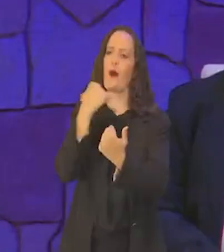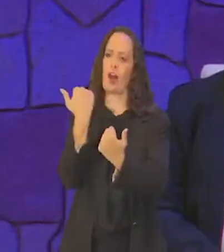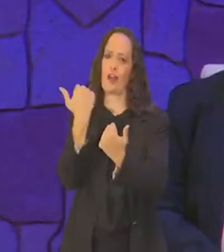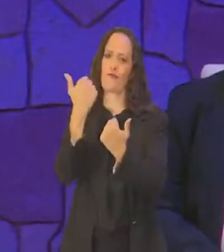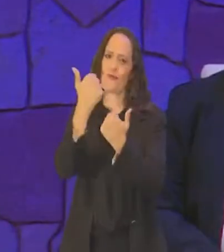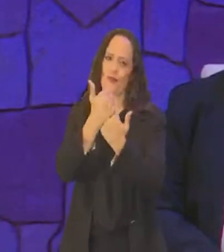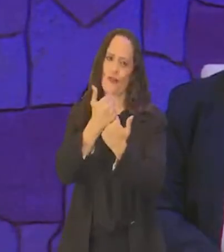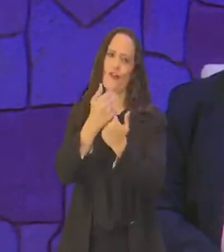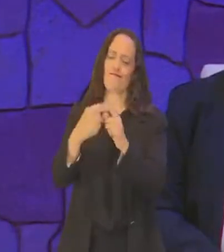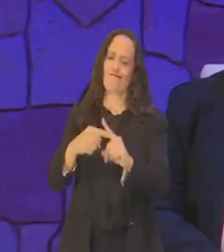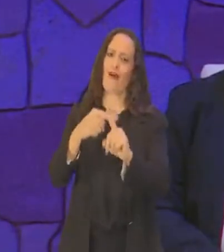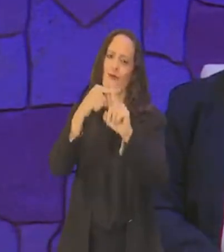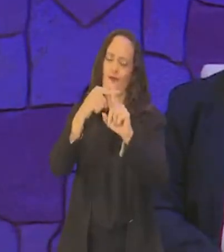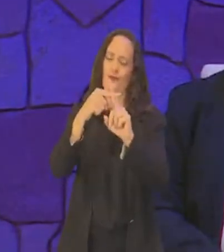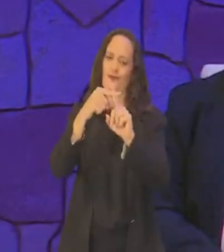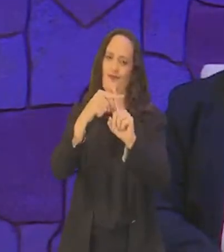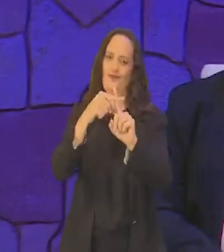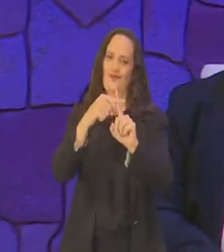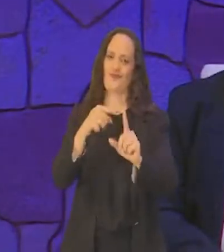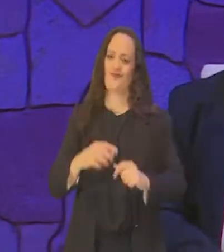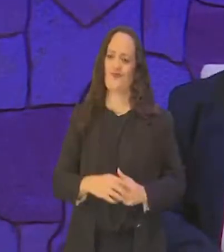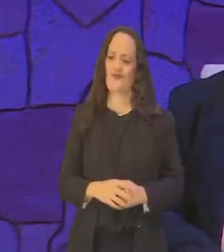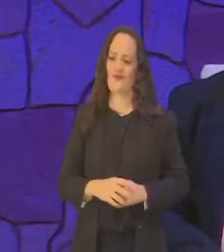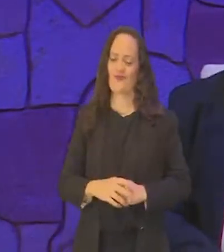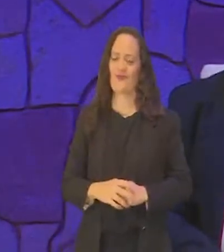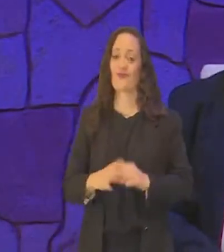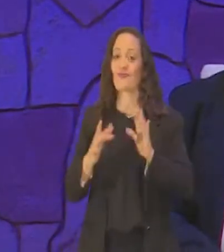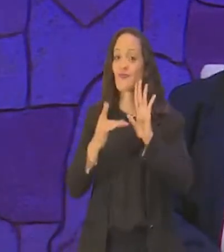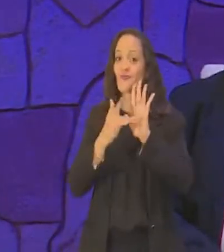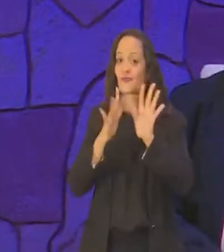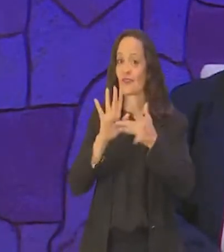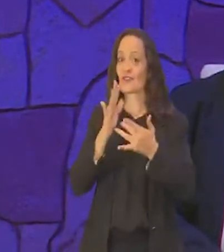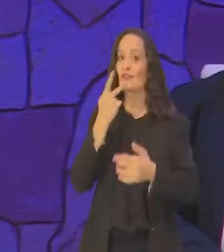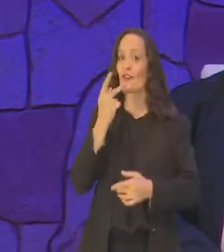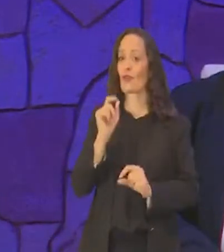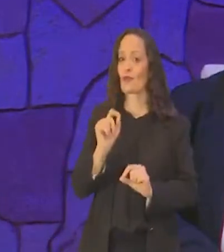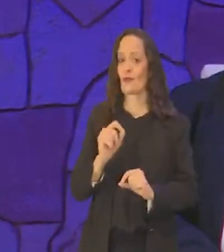as suas ovelhas. Ele vai dizer: